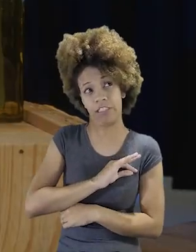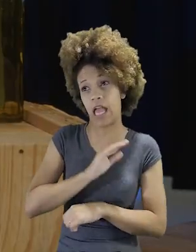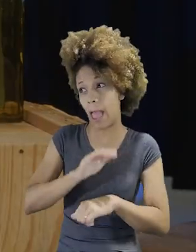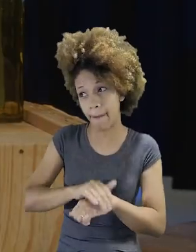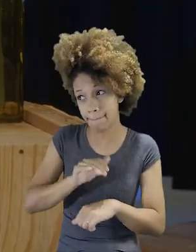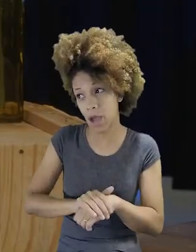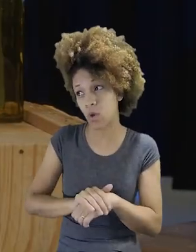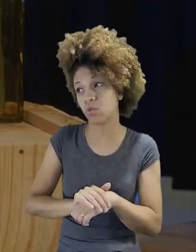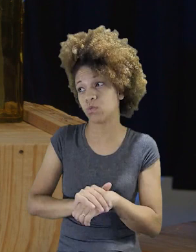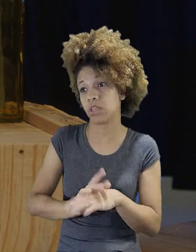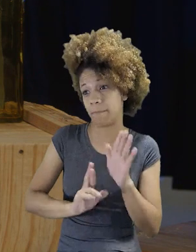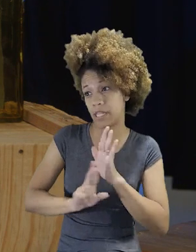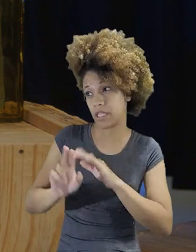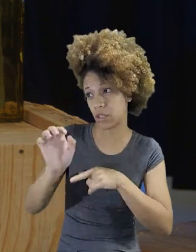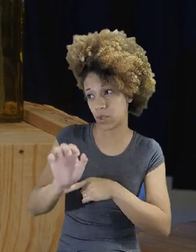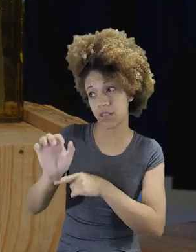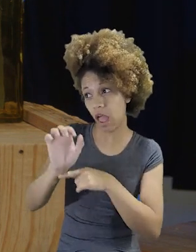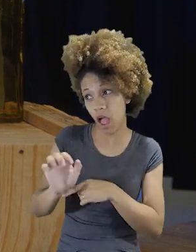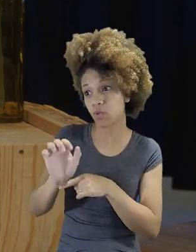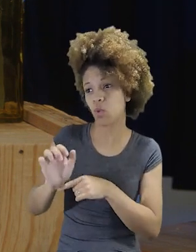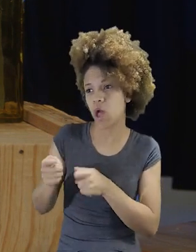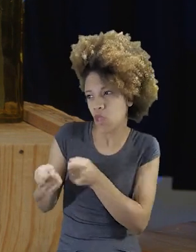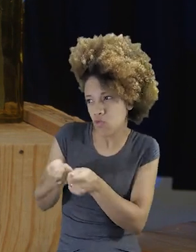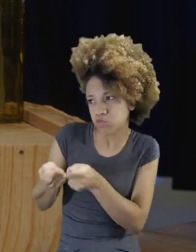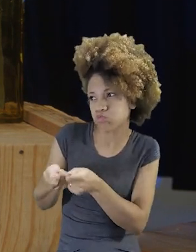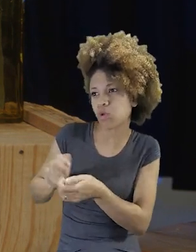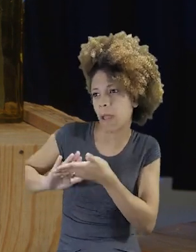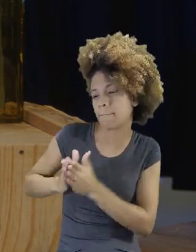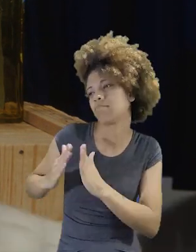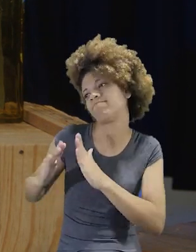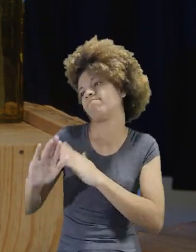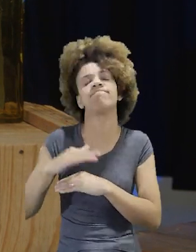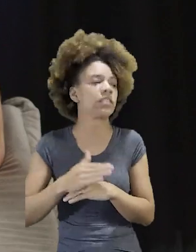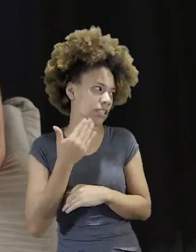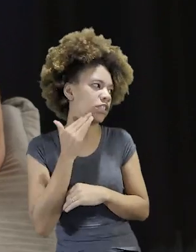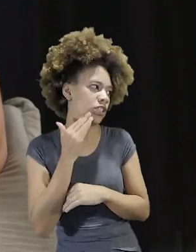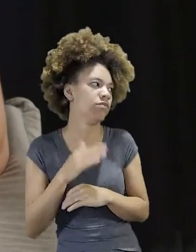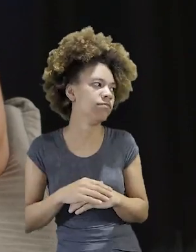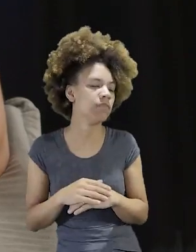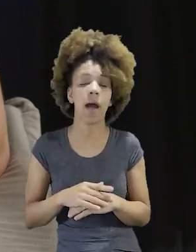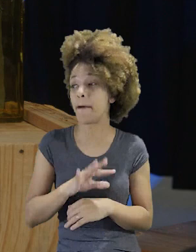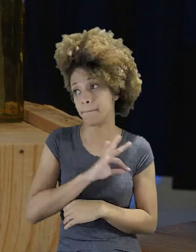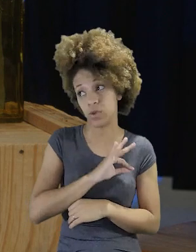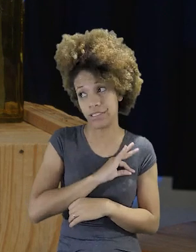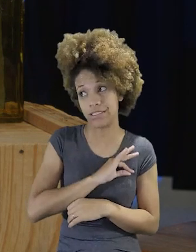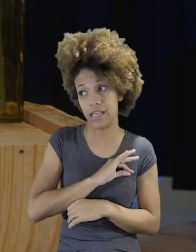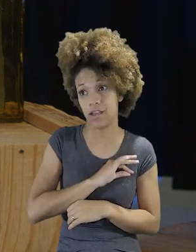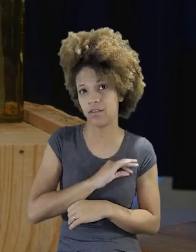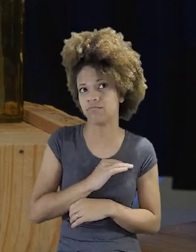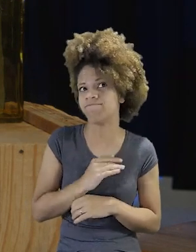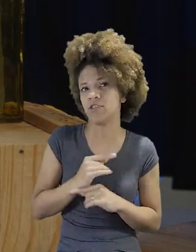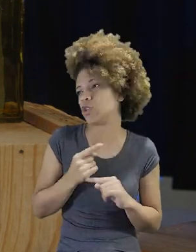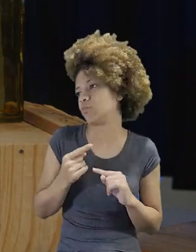a mão do estado na hora de oprimir a periferia Então por faz sentido é por isso é uma